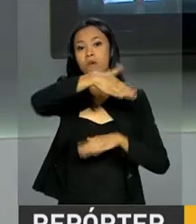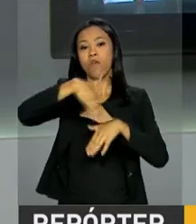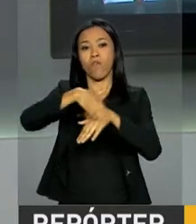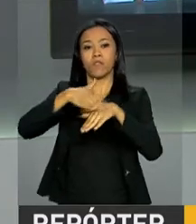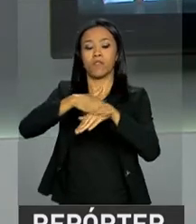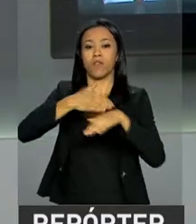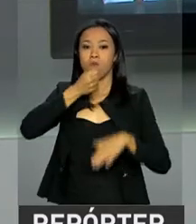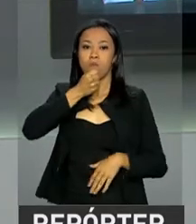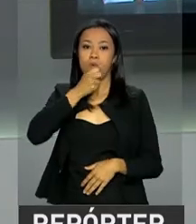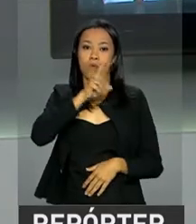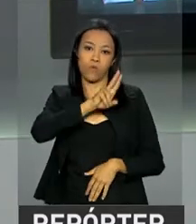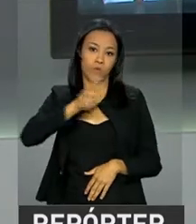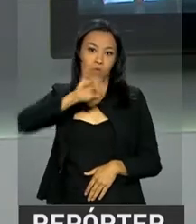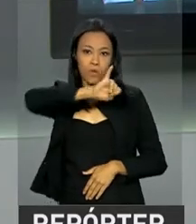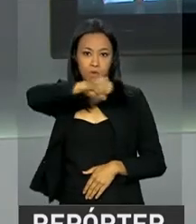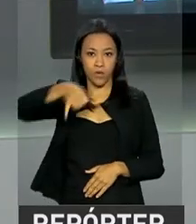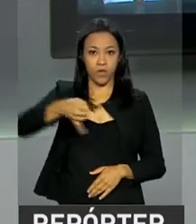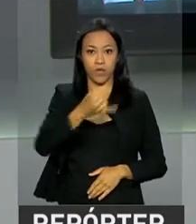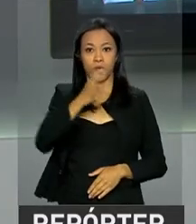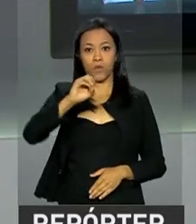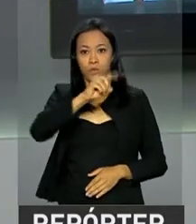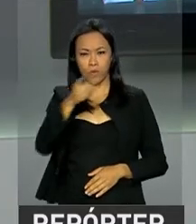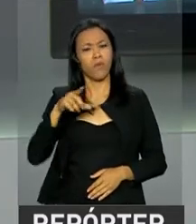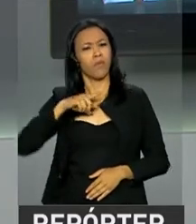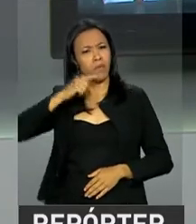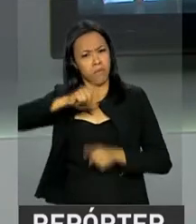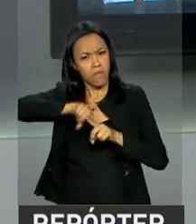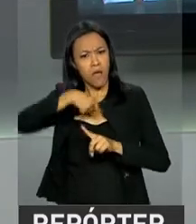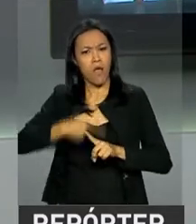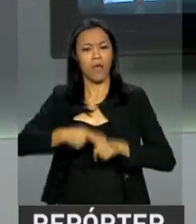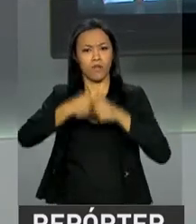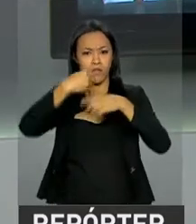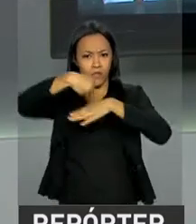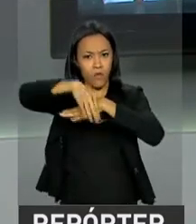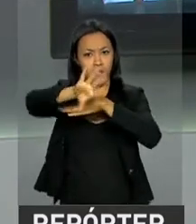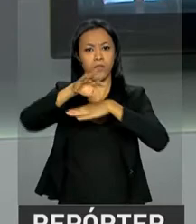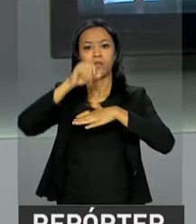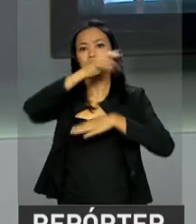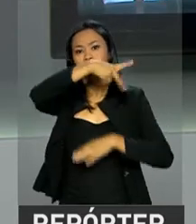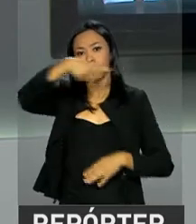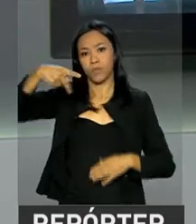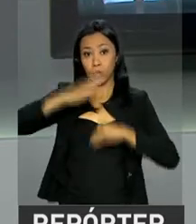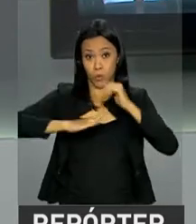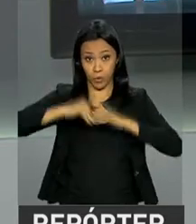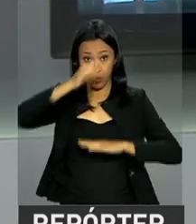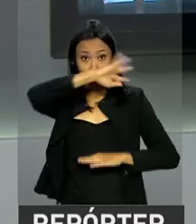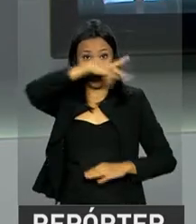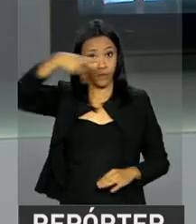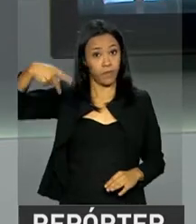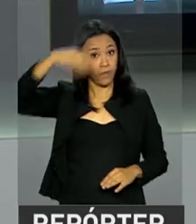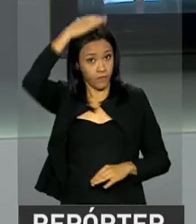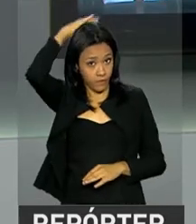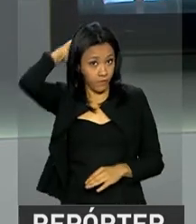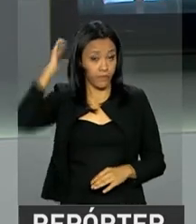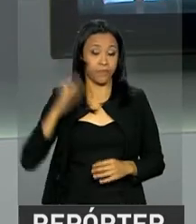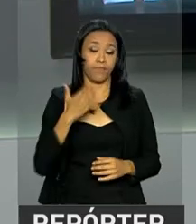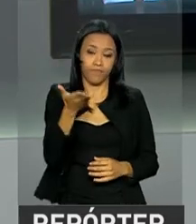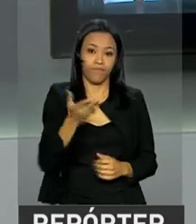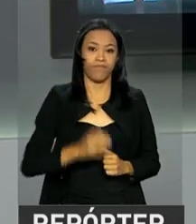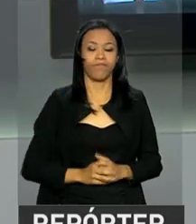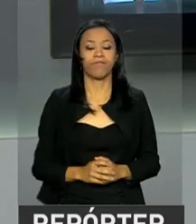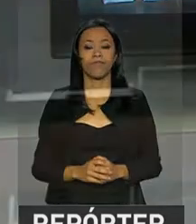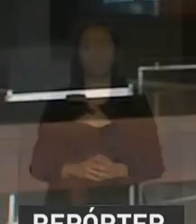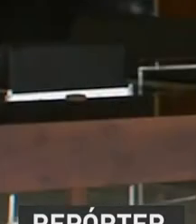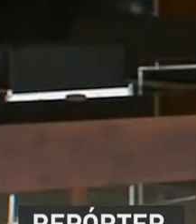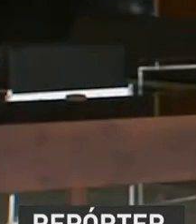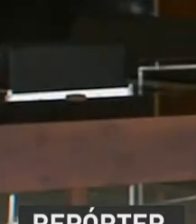João Pedro Neto. Ele traz para a gente mais informações sobre o presidente Michel Temer. Olá, João Pedro, é com você. Oi, Thaís, olha